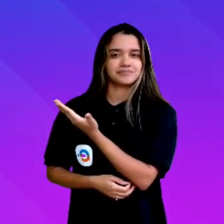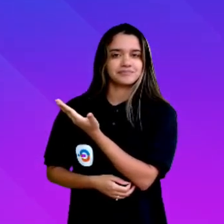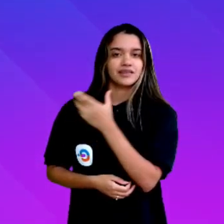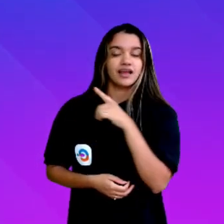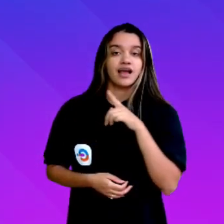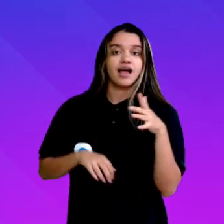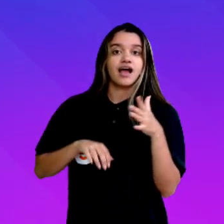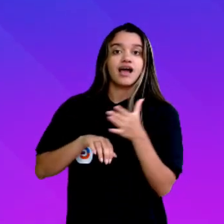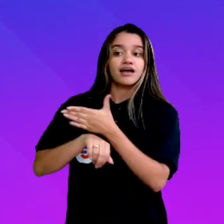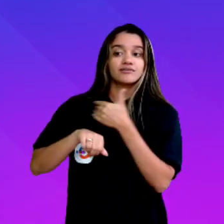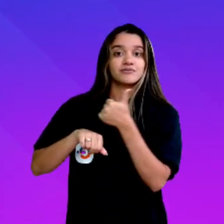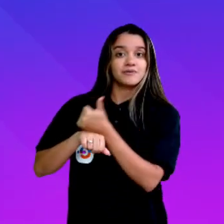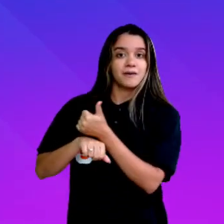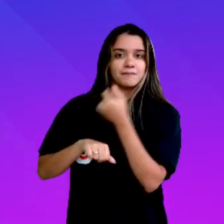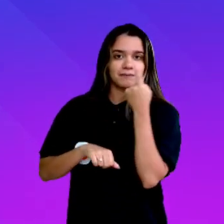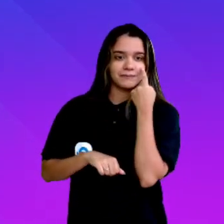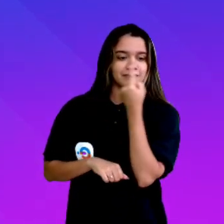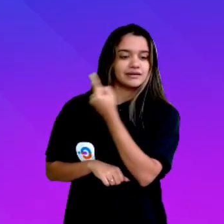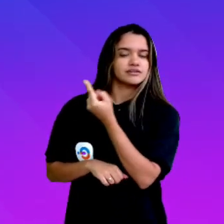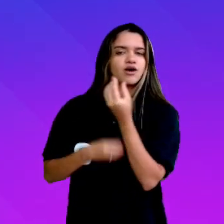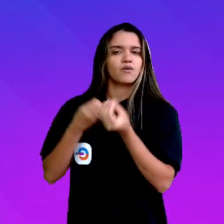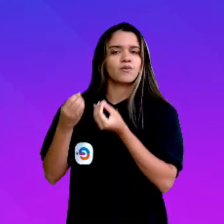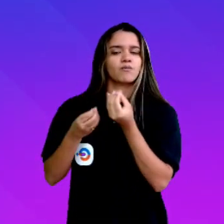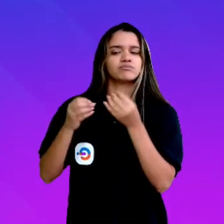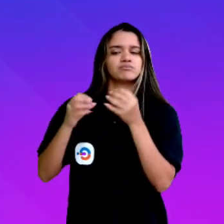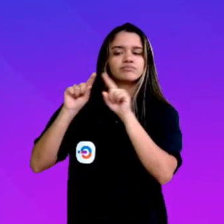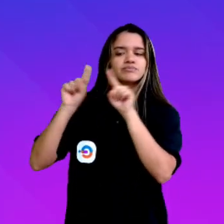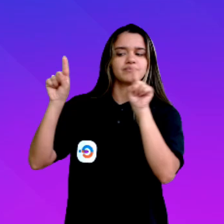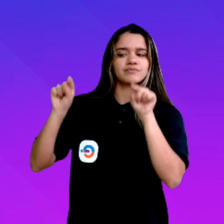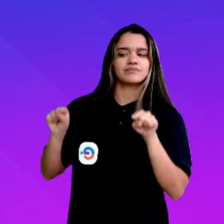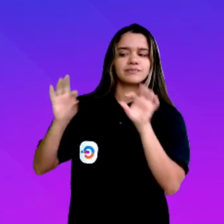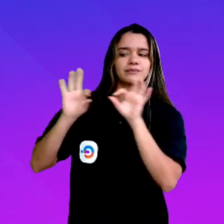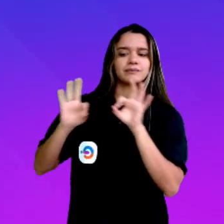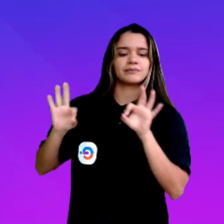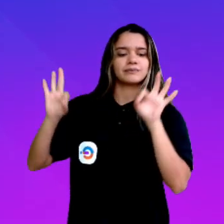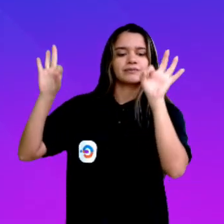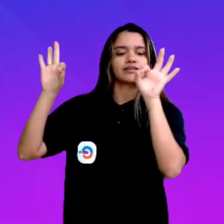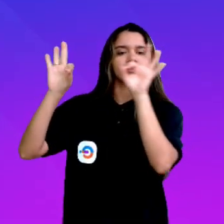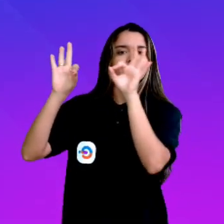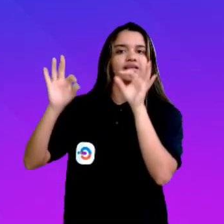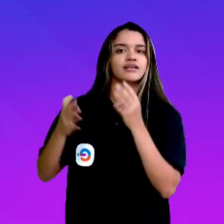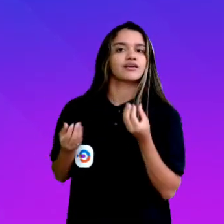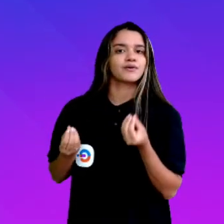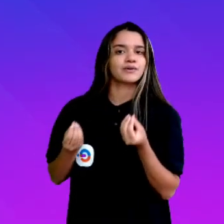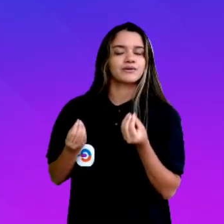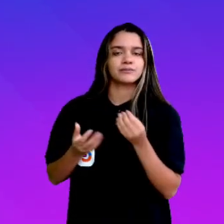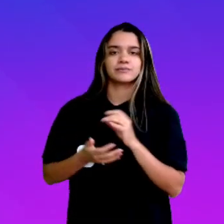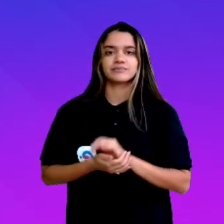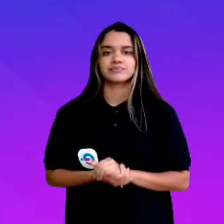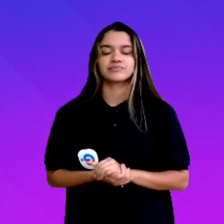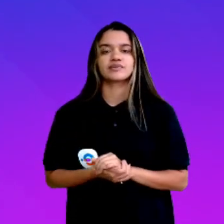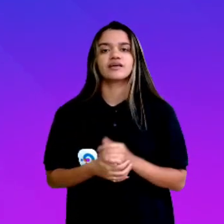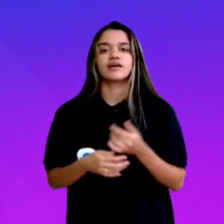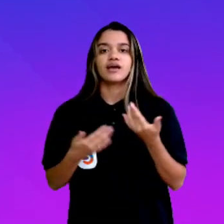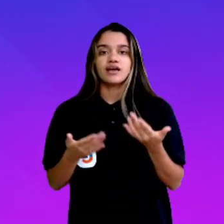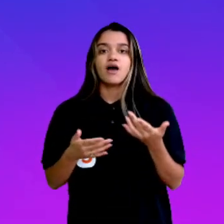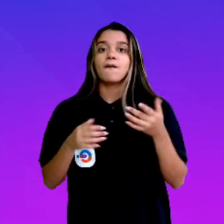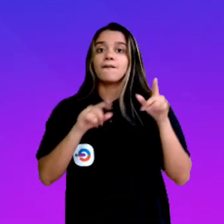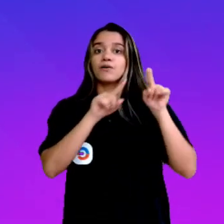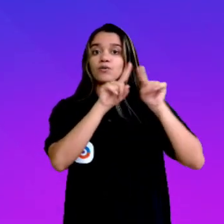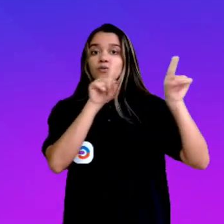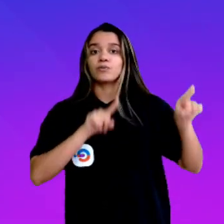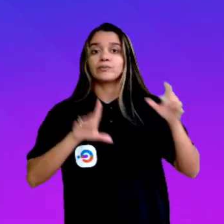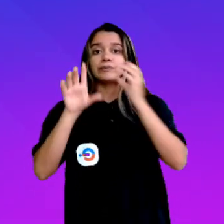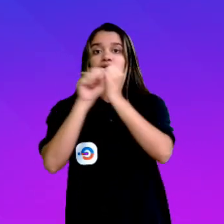uma praça. Como podemos determinar a medida do contorno dessa praça? Ou seja, como podemos determinar o perímetro dessa